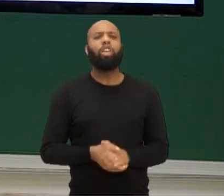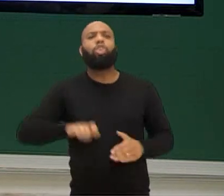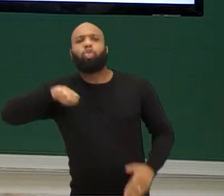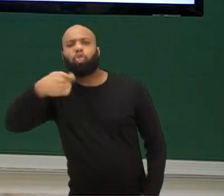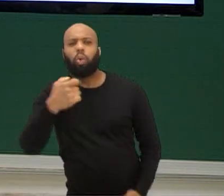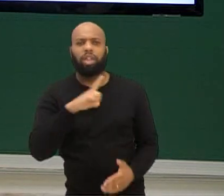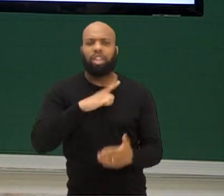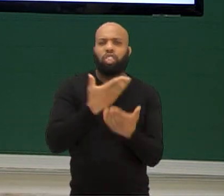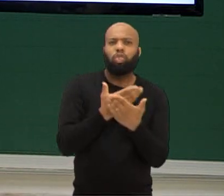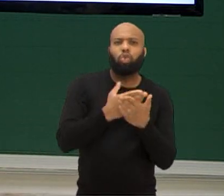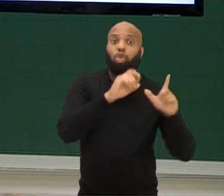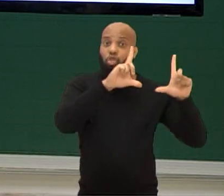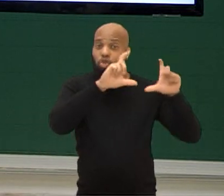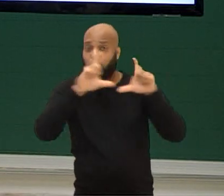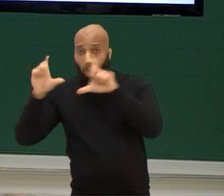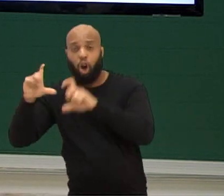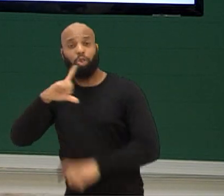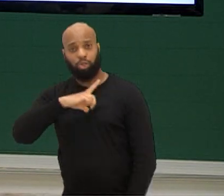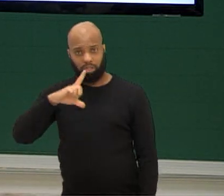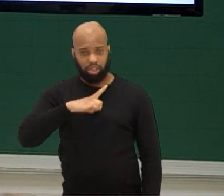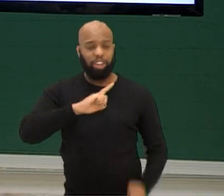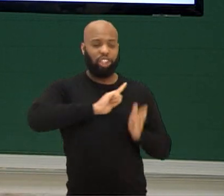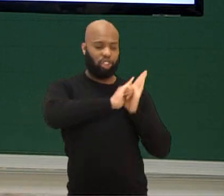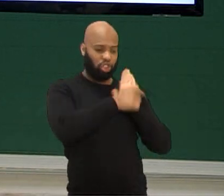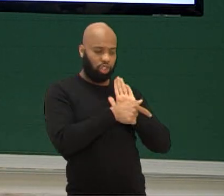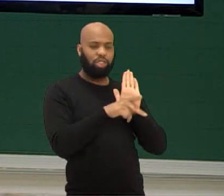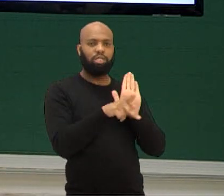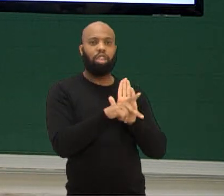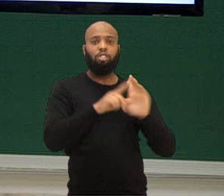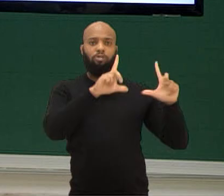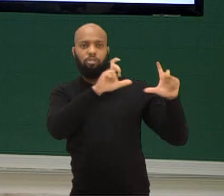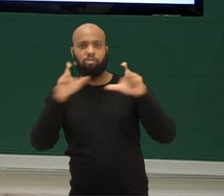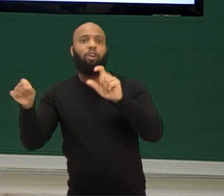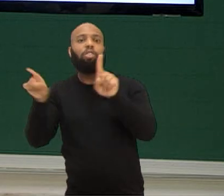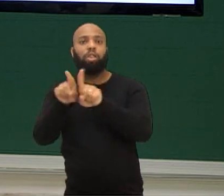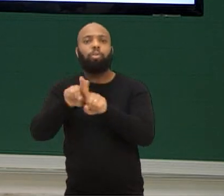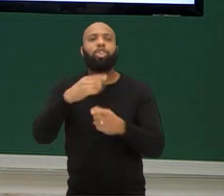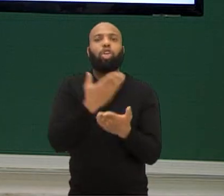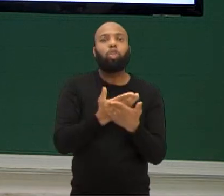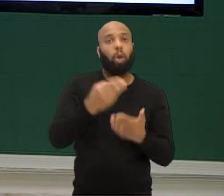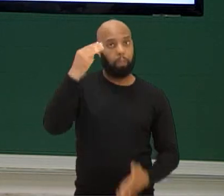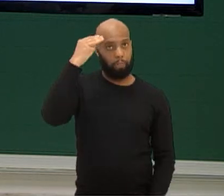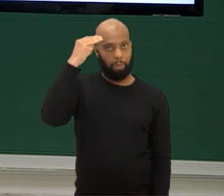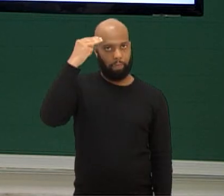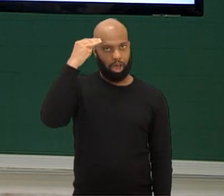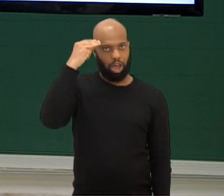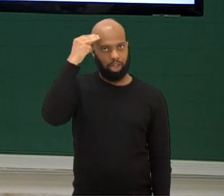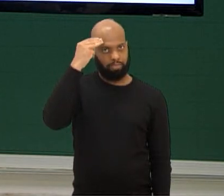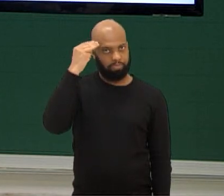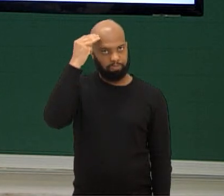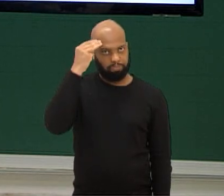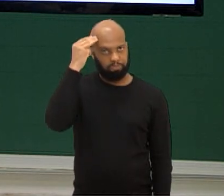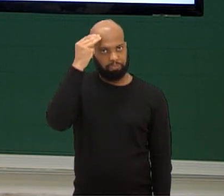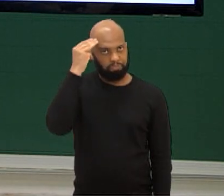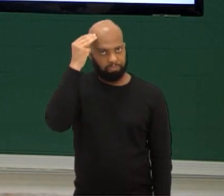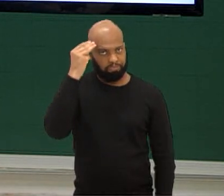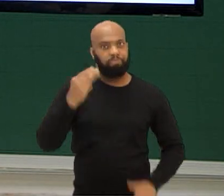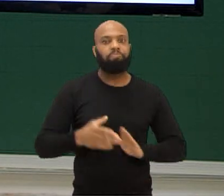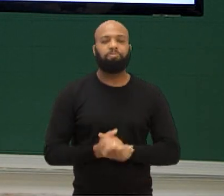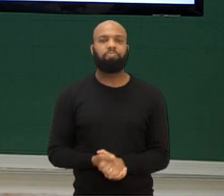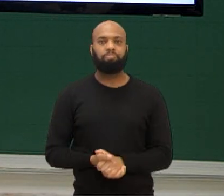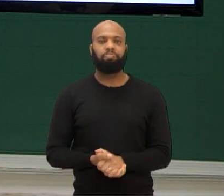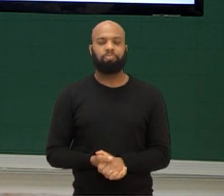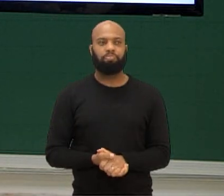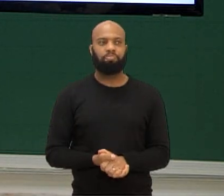um pouquinho sobre fotografia, né? Gêneros fotográficos e também memórias. Também sobre advérbios